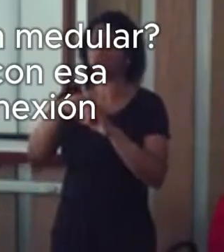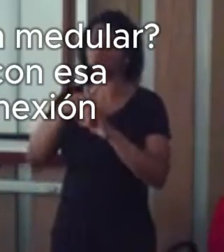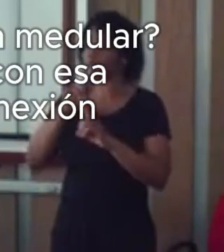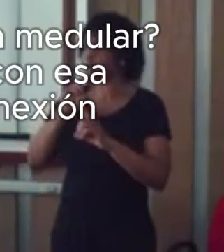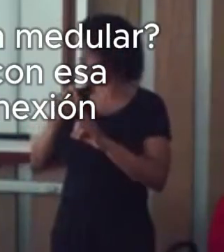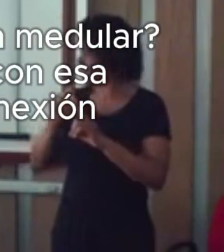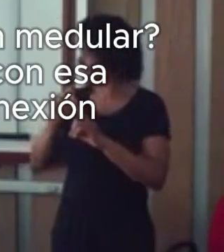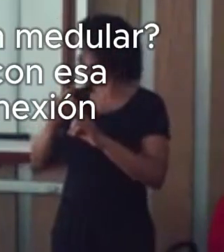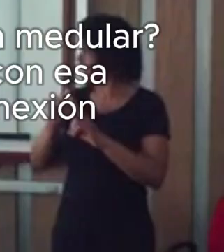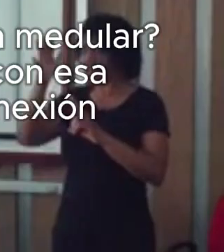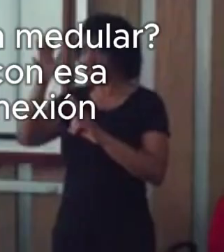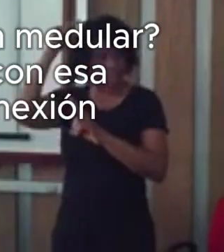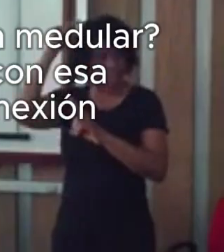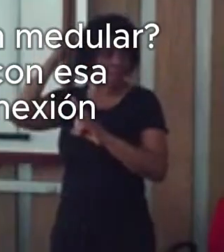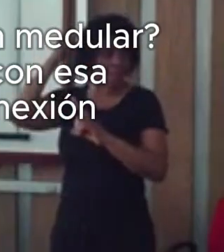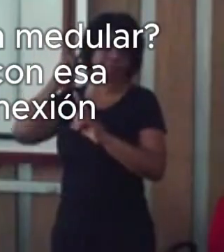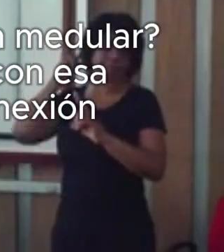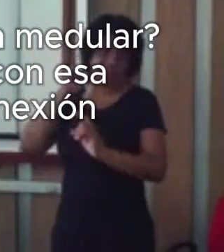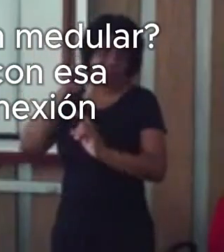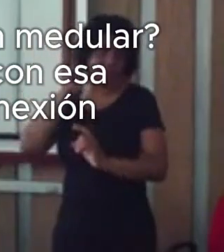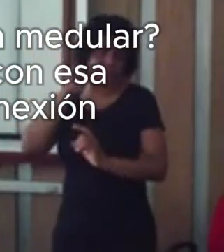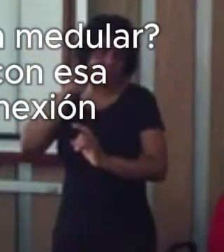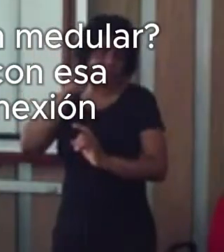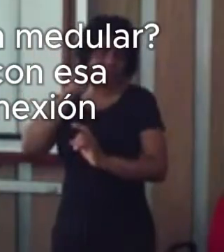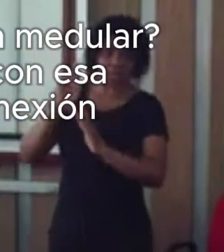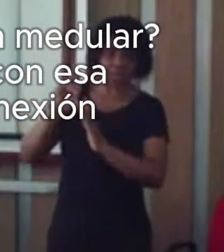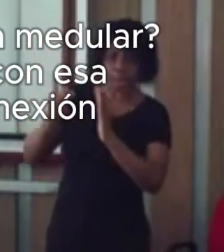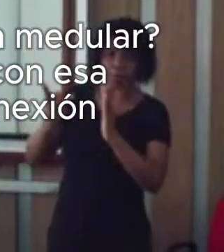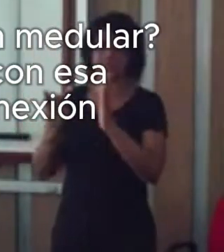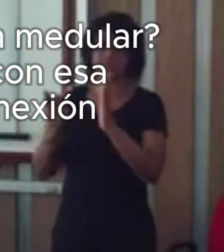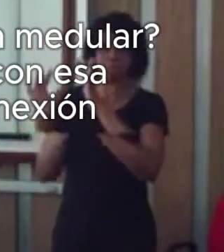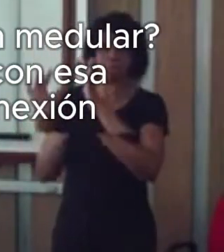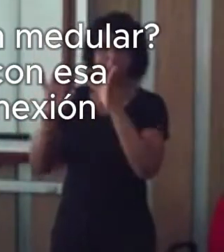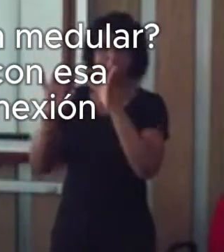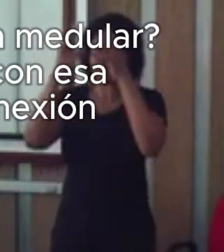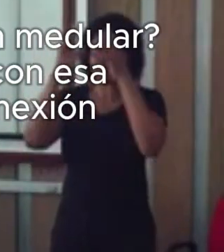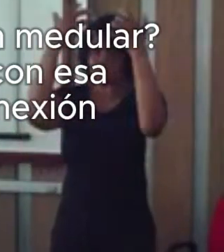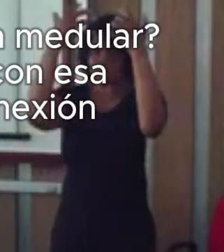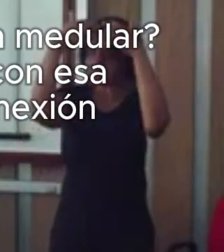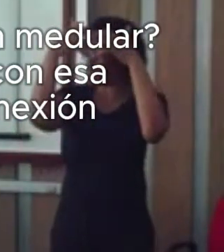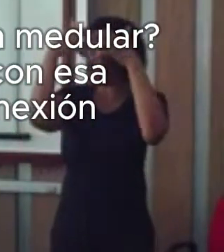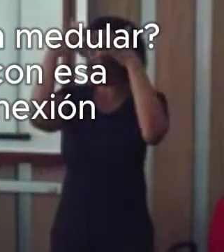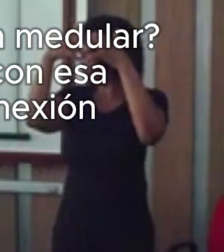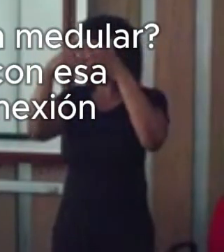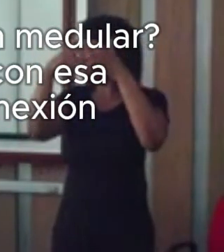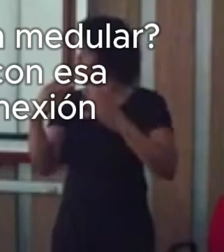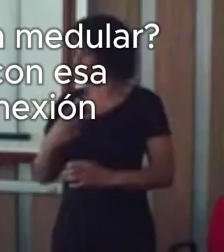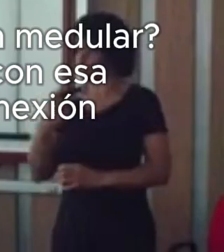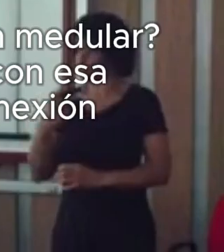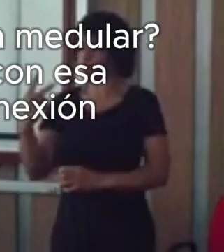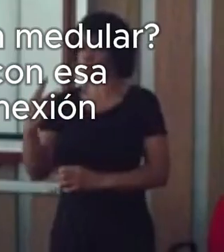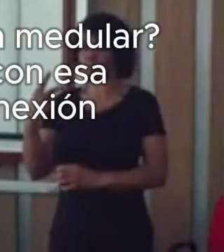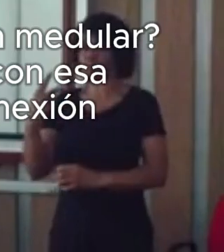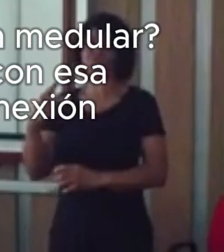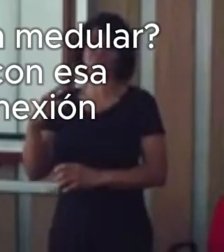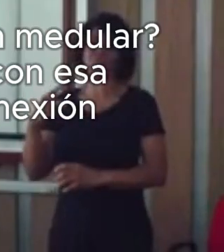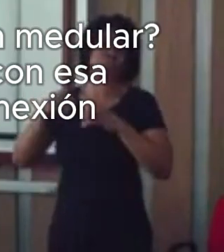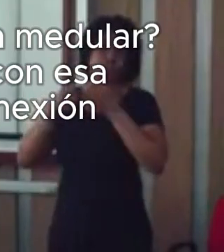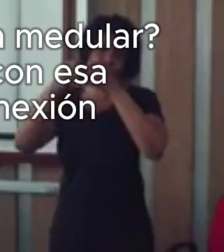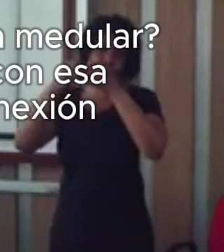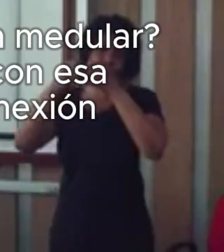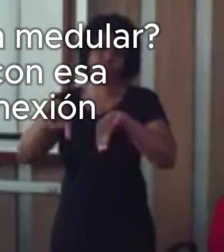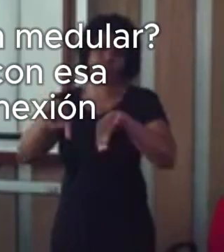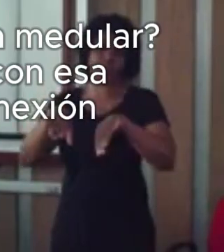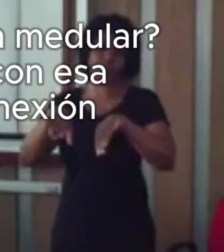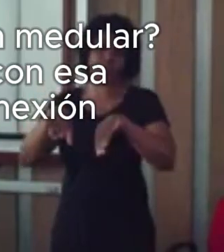Essa parte, né, do axônio que está correndo, conectando o cérebro com esse segundo neurônio, é danificada. E, na hora